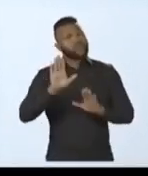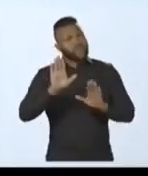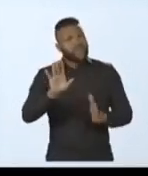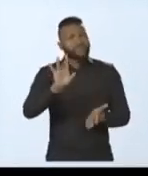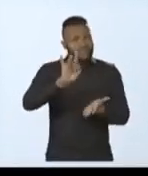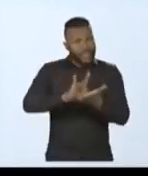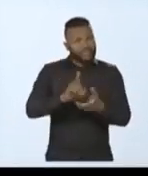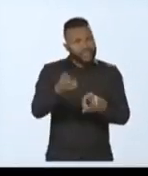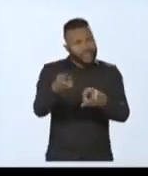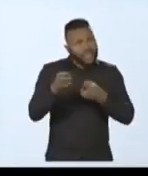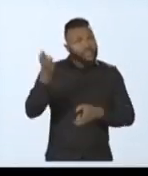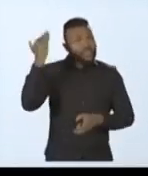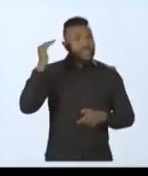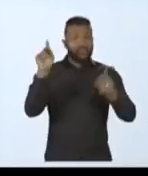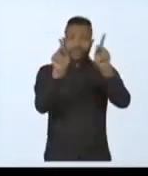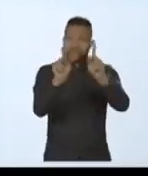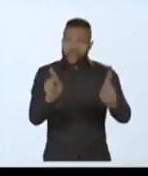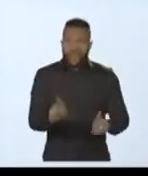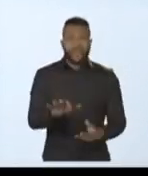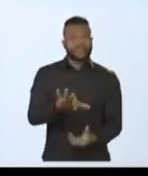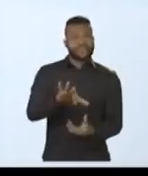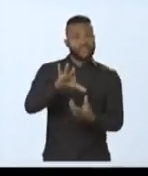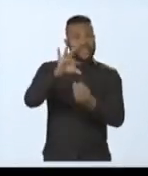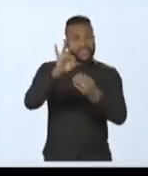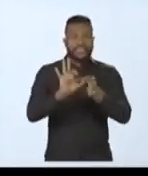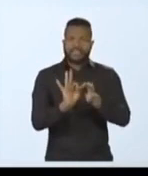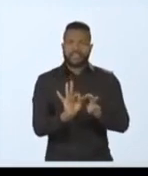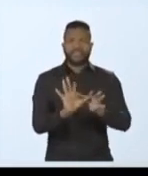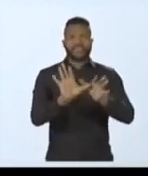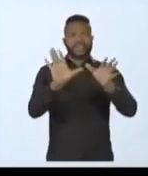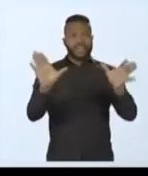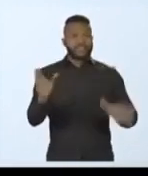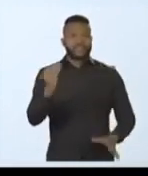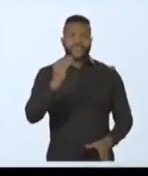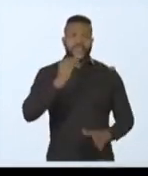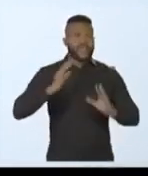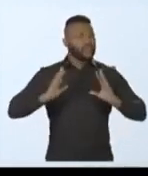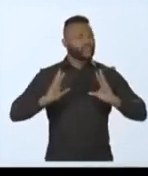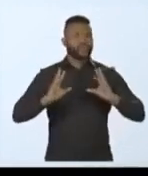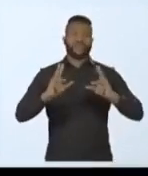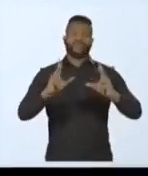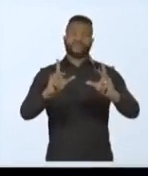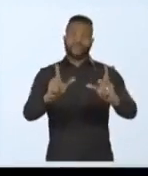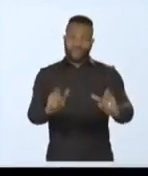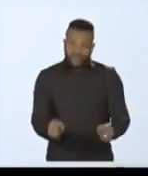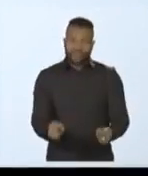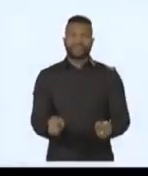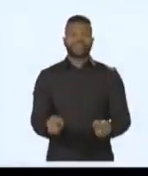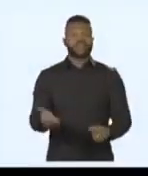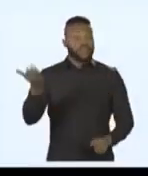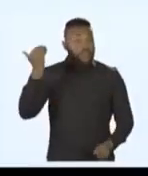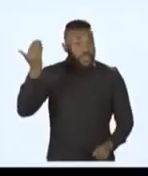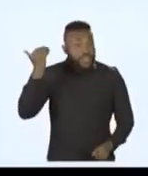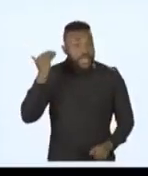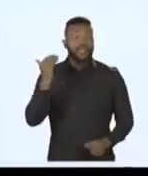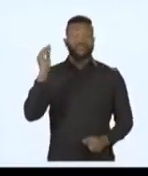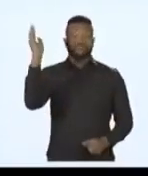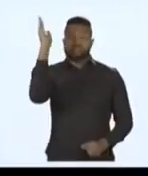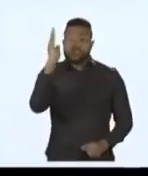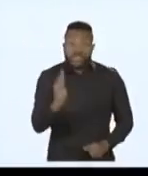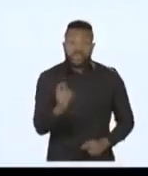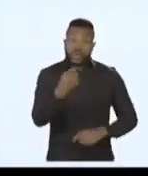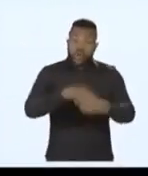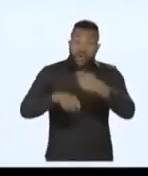pra negar. Foi um período de paz, de democracia, liberdade e oportunidades para todos. Foi o tempo de